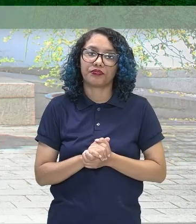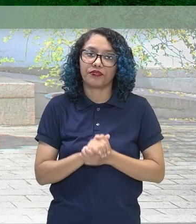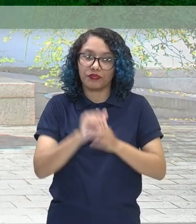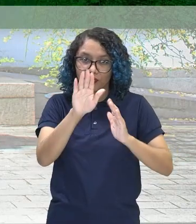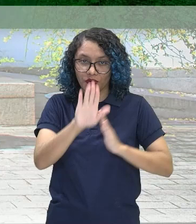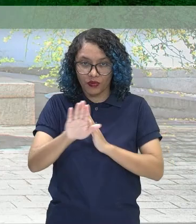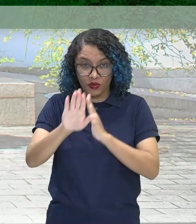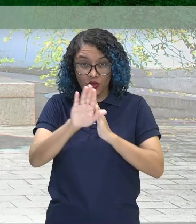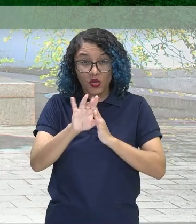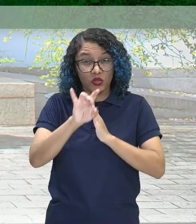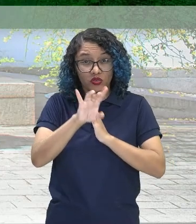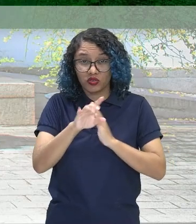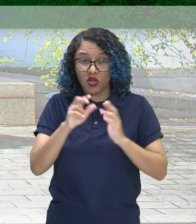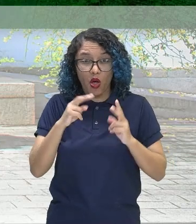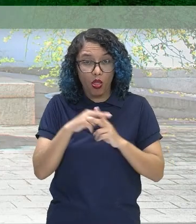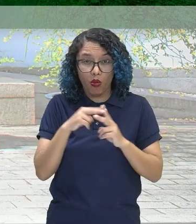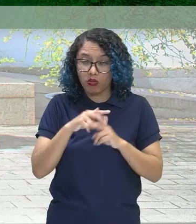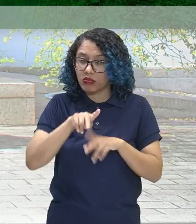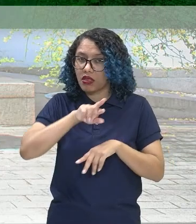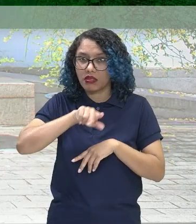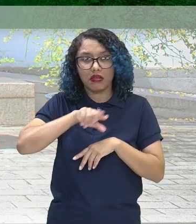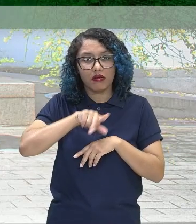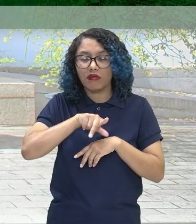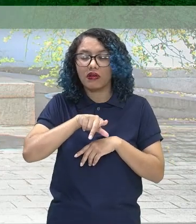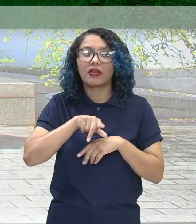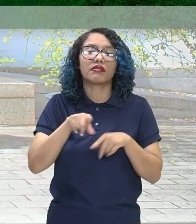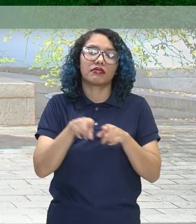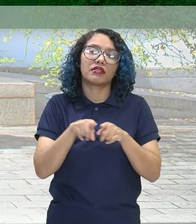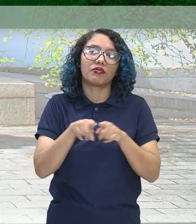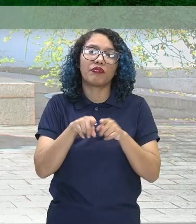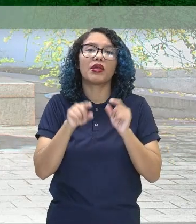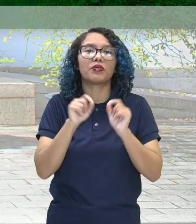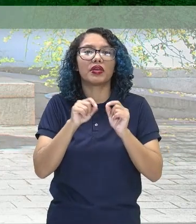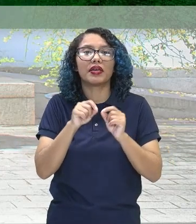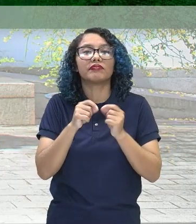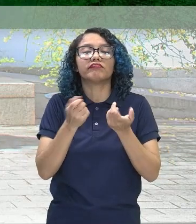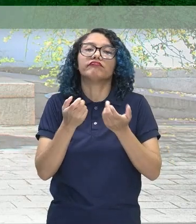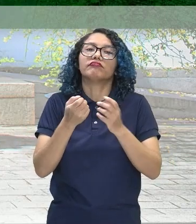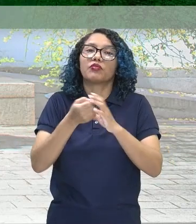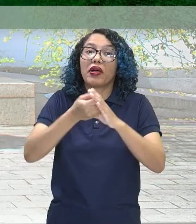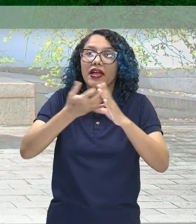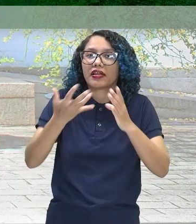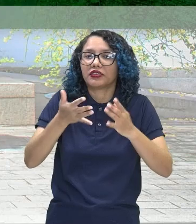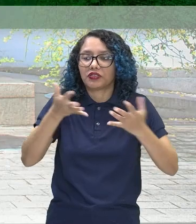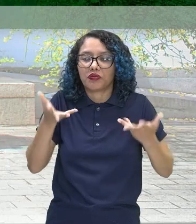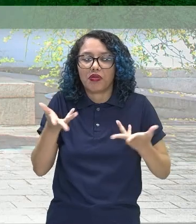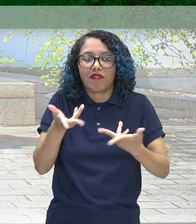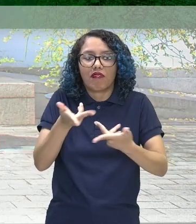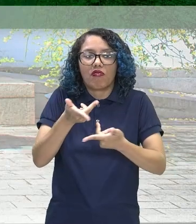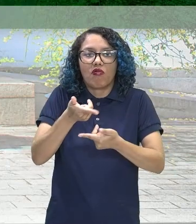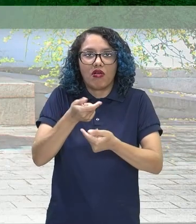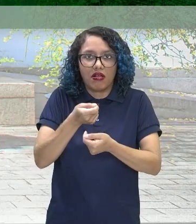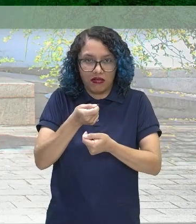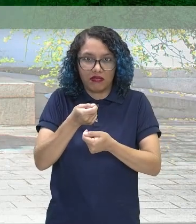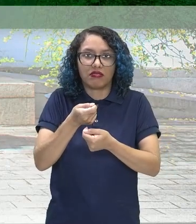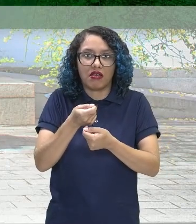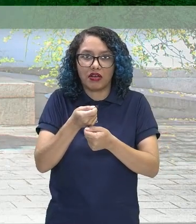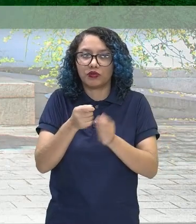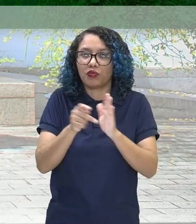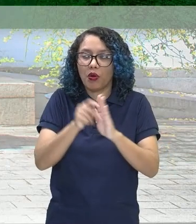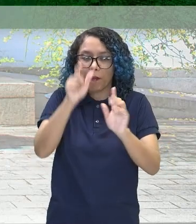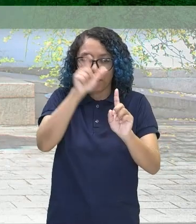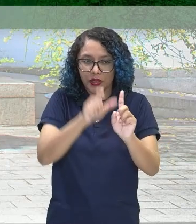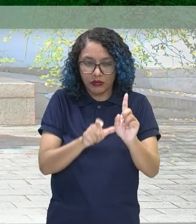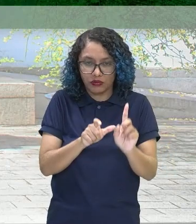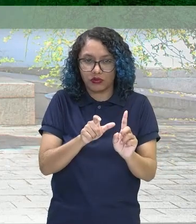é apenas uma arte marcial, ela é uma qualidade, uma destreza, uma habilidade que uma pessoa tem, quando